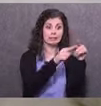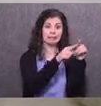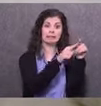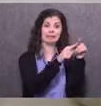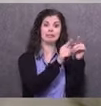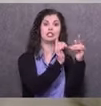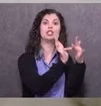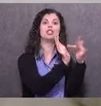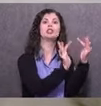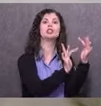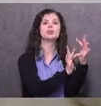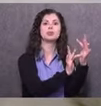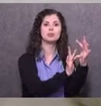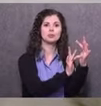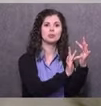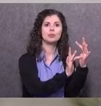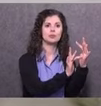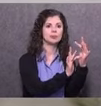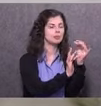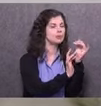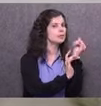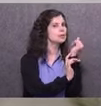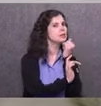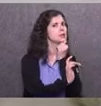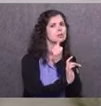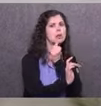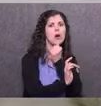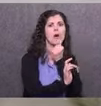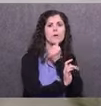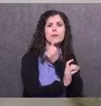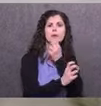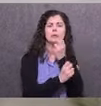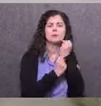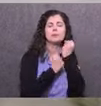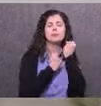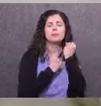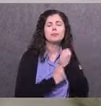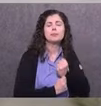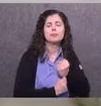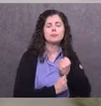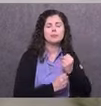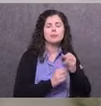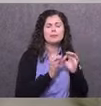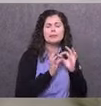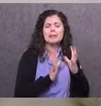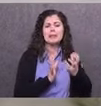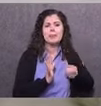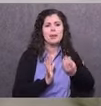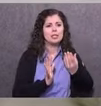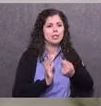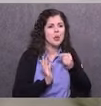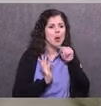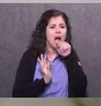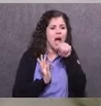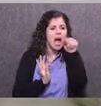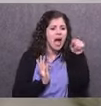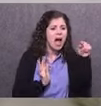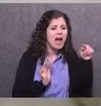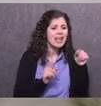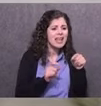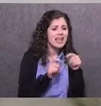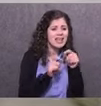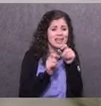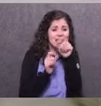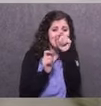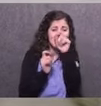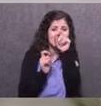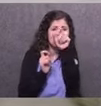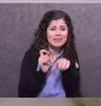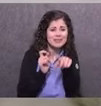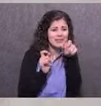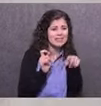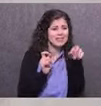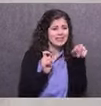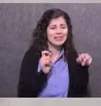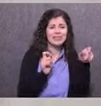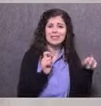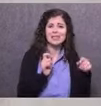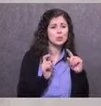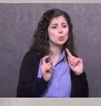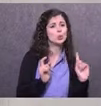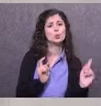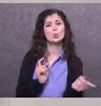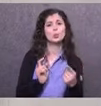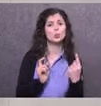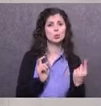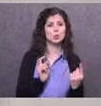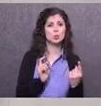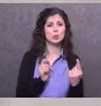com todos os sofrimentos e paixões de todas as suas criaturas, no espírito